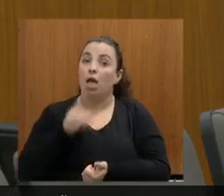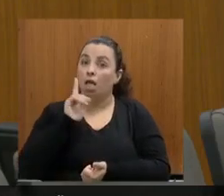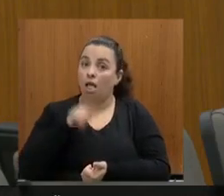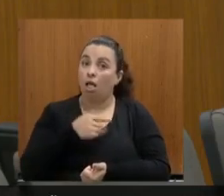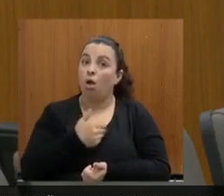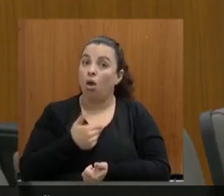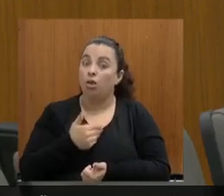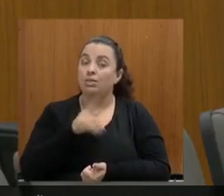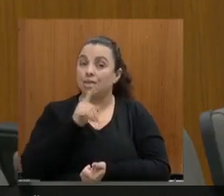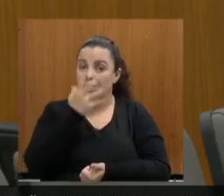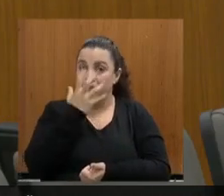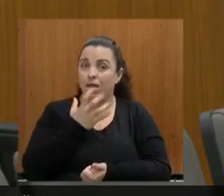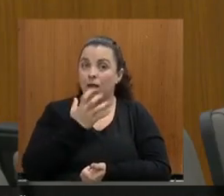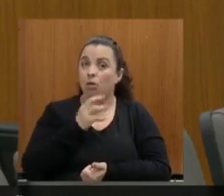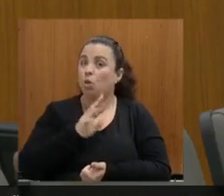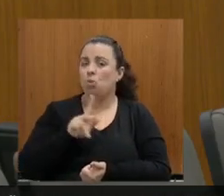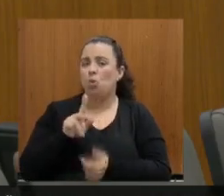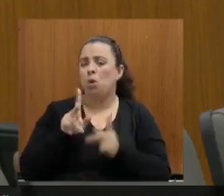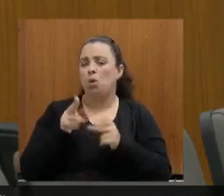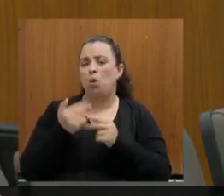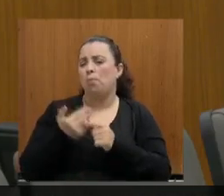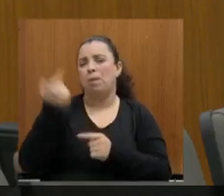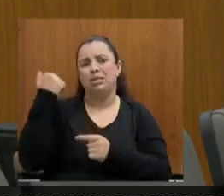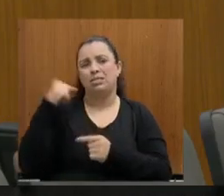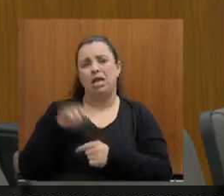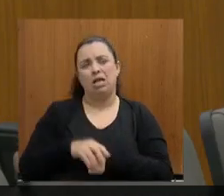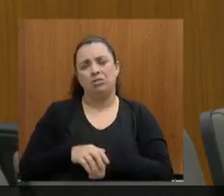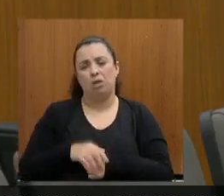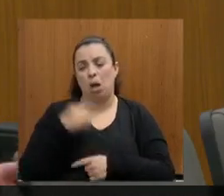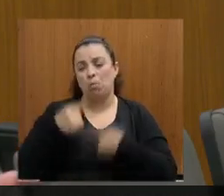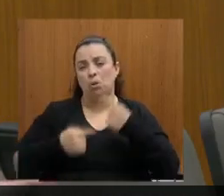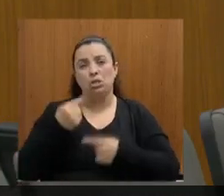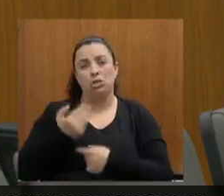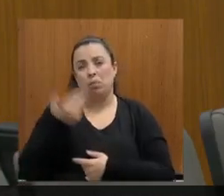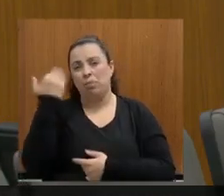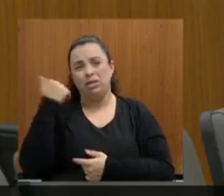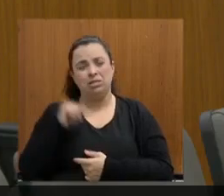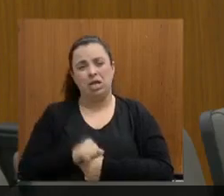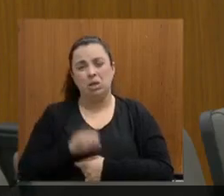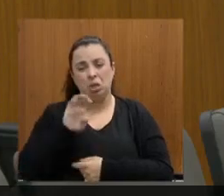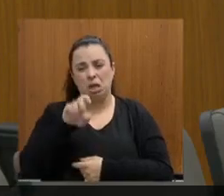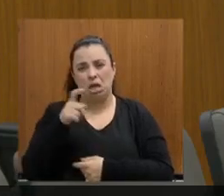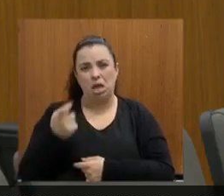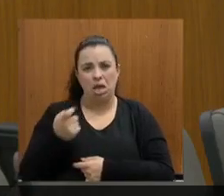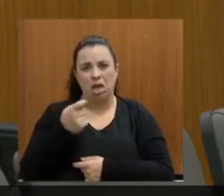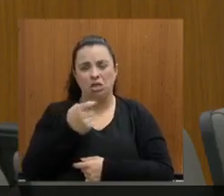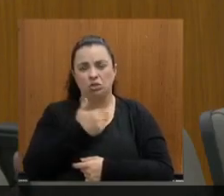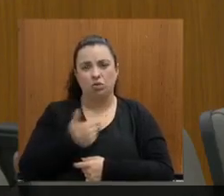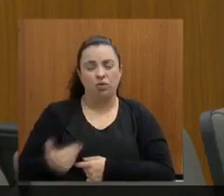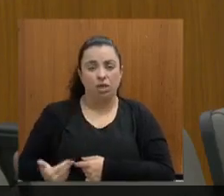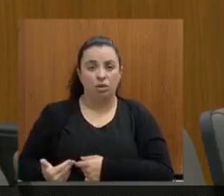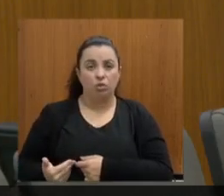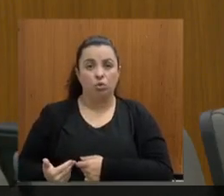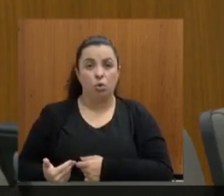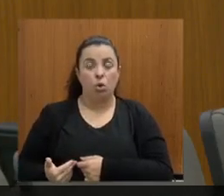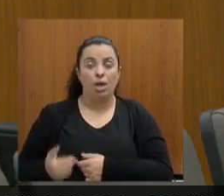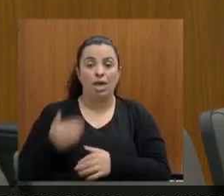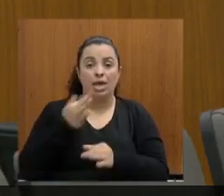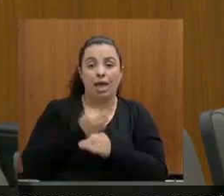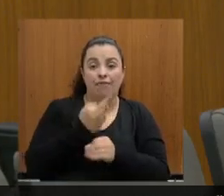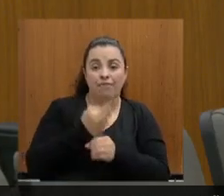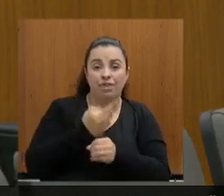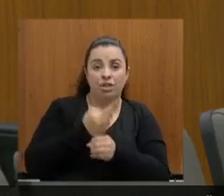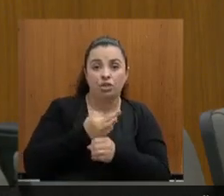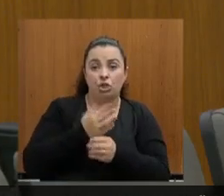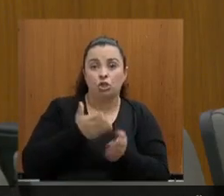sério não como governo passado não como a política passada por exemplo que tirou a expansão da Fiat de Minas Gerais e levou